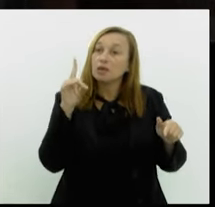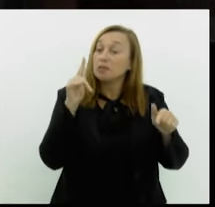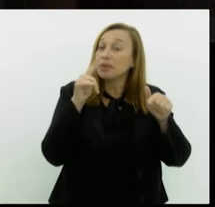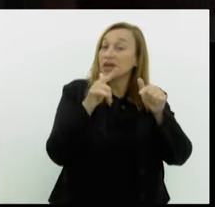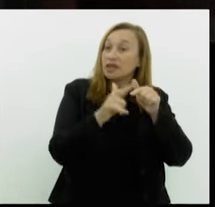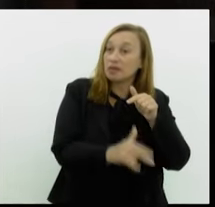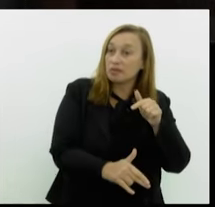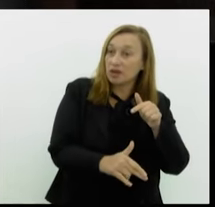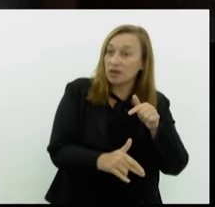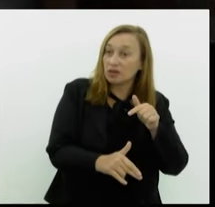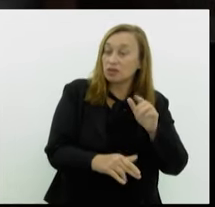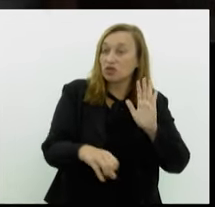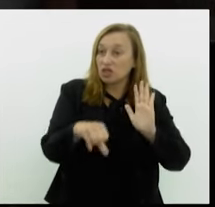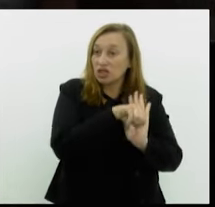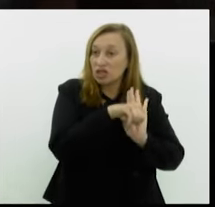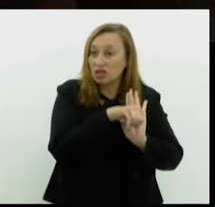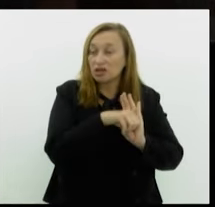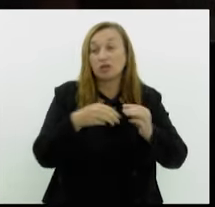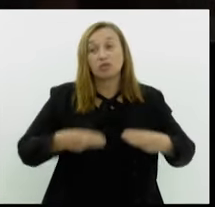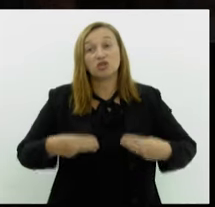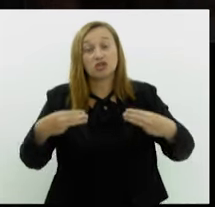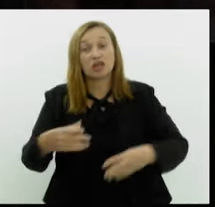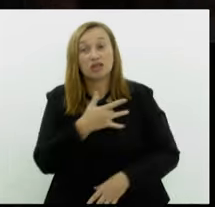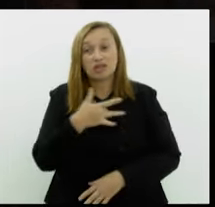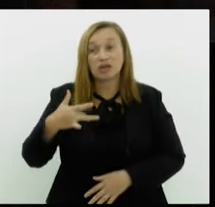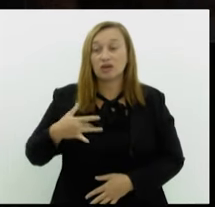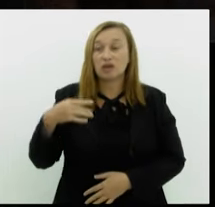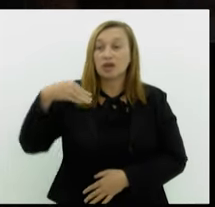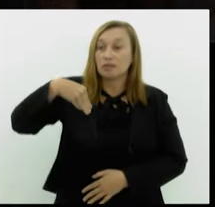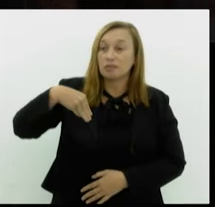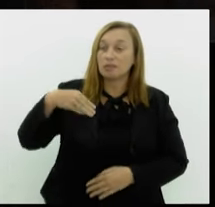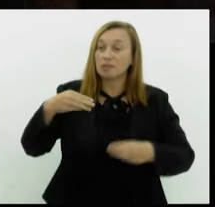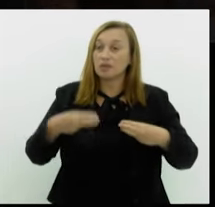da Saúde. A ministra Anísia Trindade,